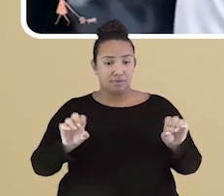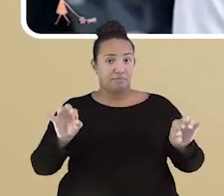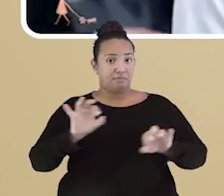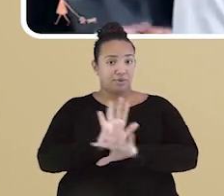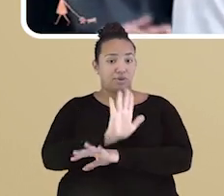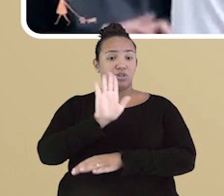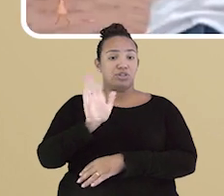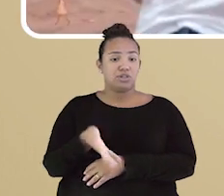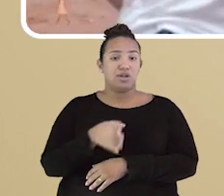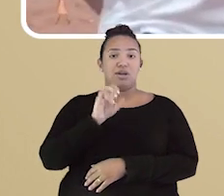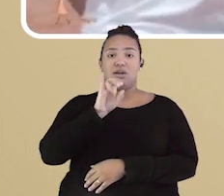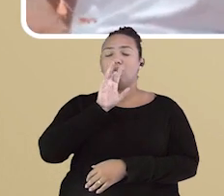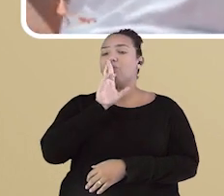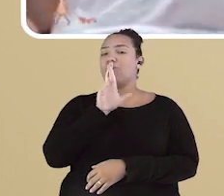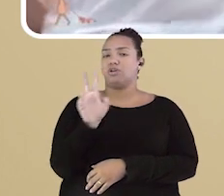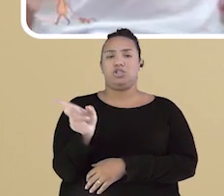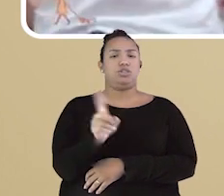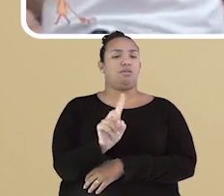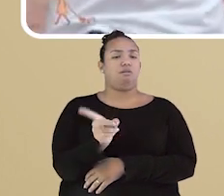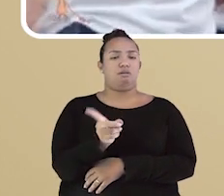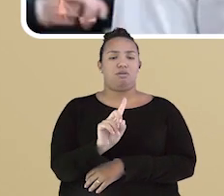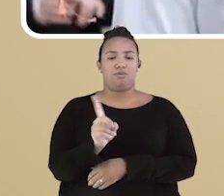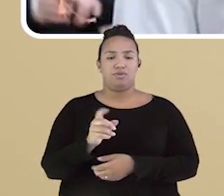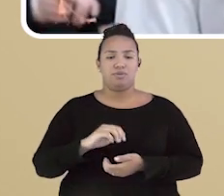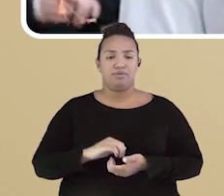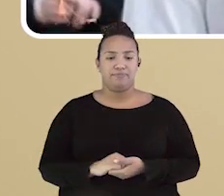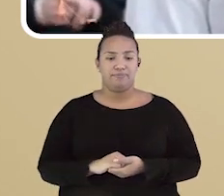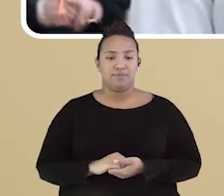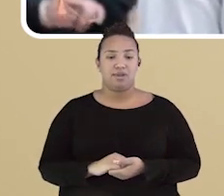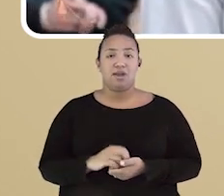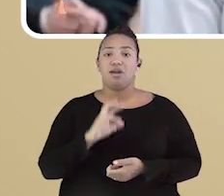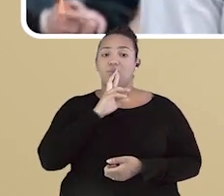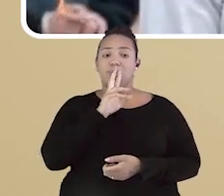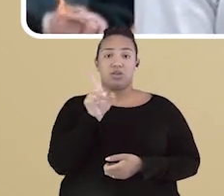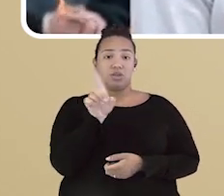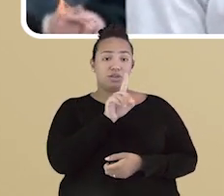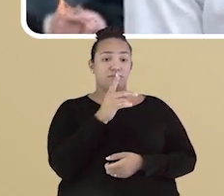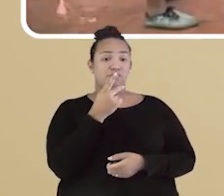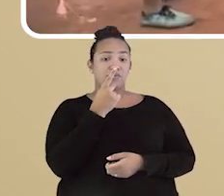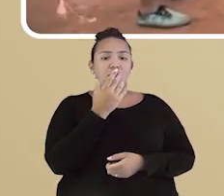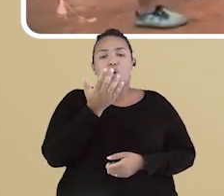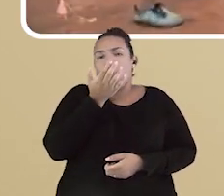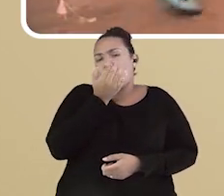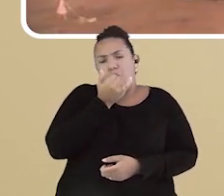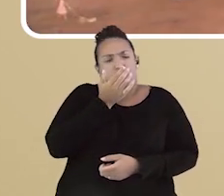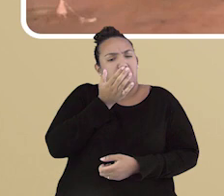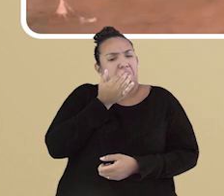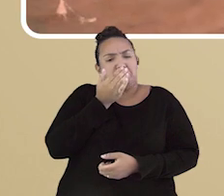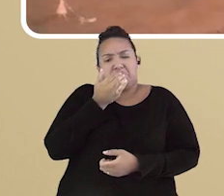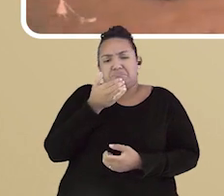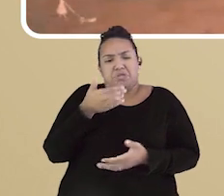gente respondeu que não. A gente respondia que não, ele falava que ele comia cru mesmo.